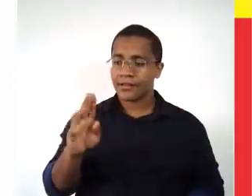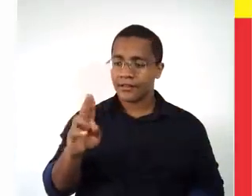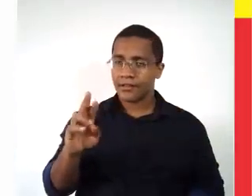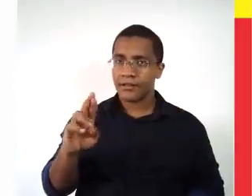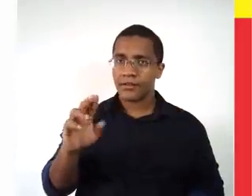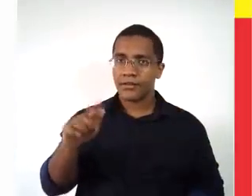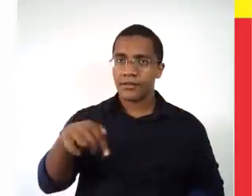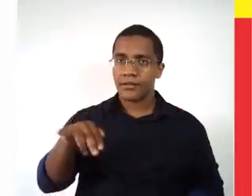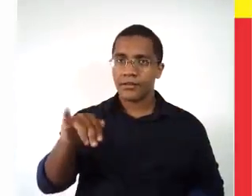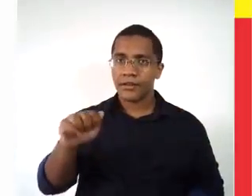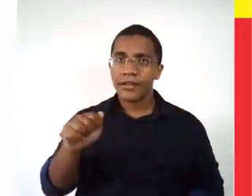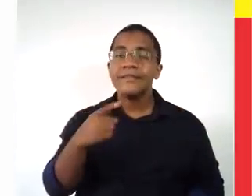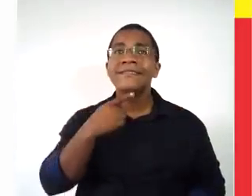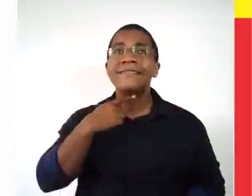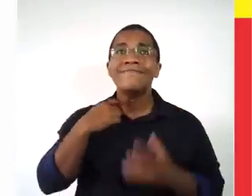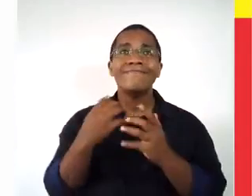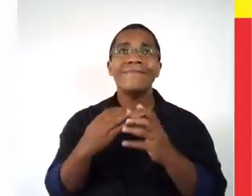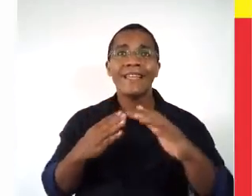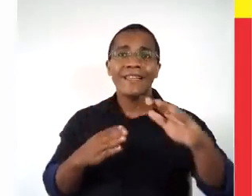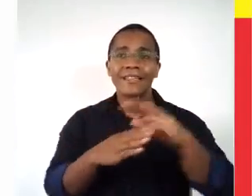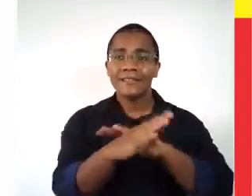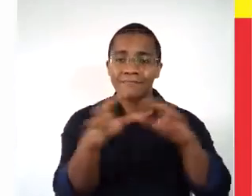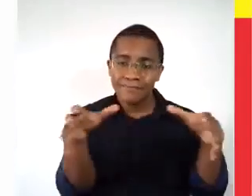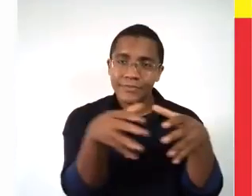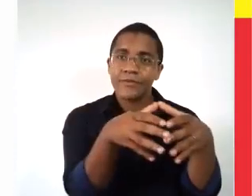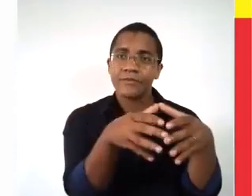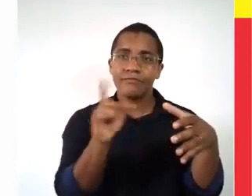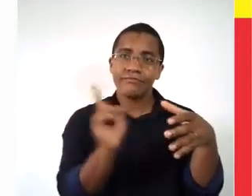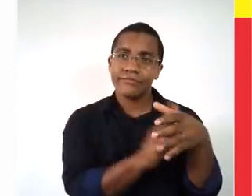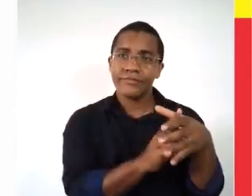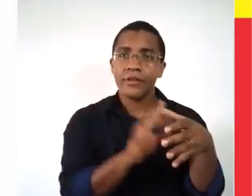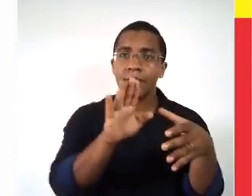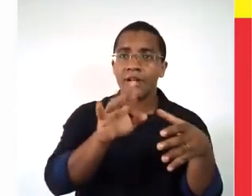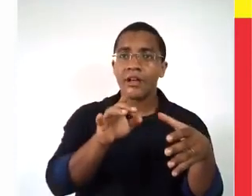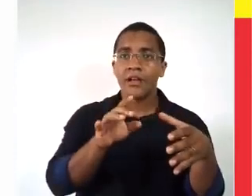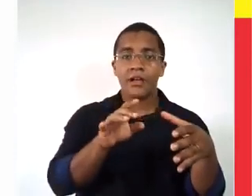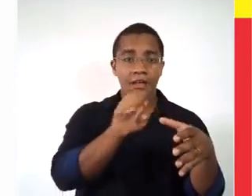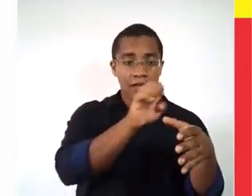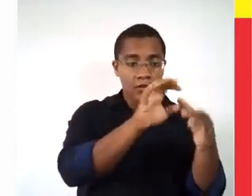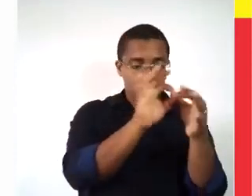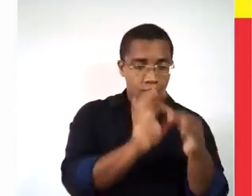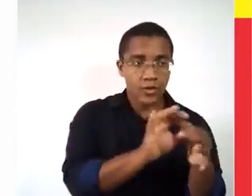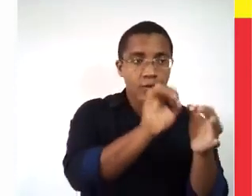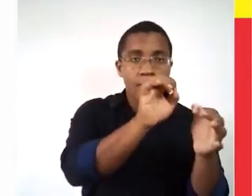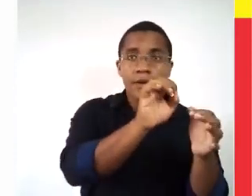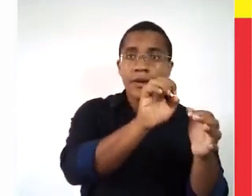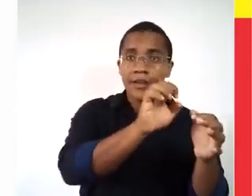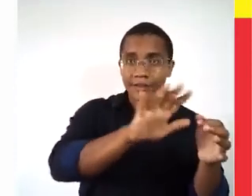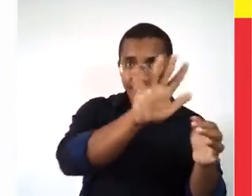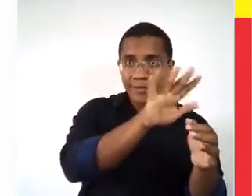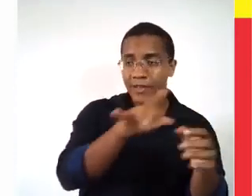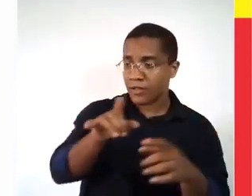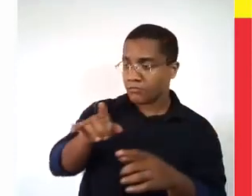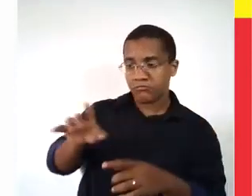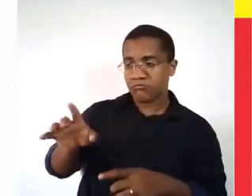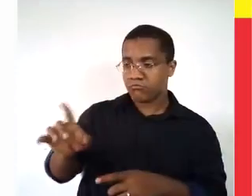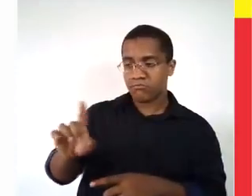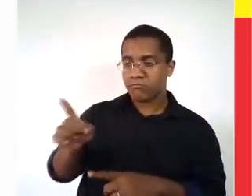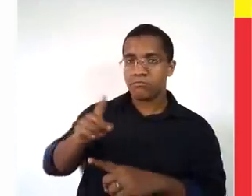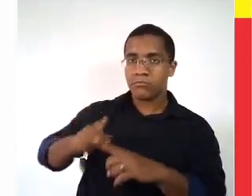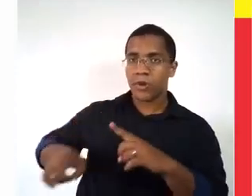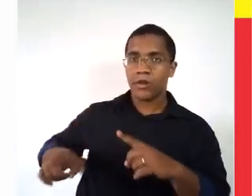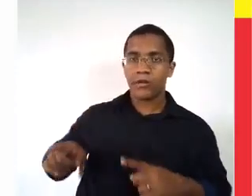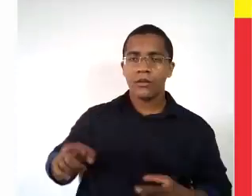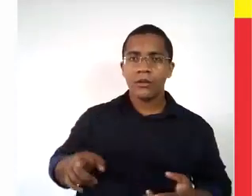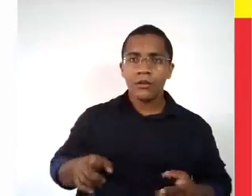A Turquia, gente, é doidinha para entrar, tá? Mas a Turquia ela é bloqueada pela União Europeia por dois motivos, tá? O